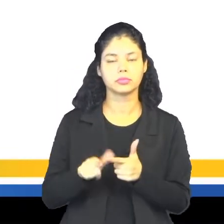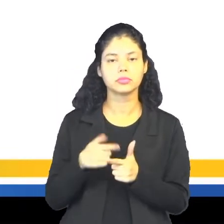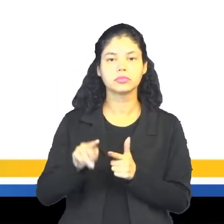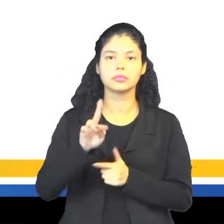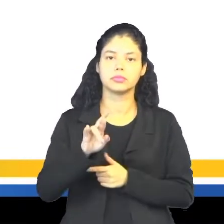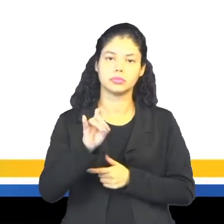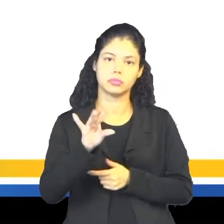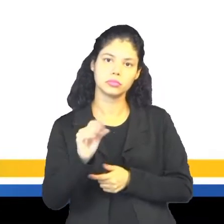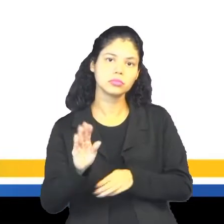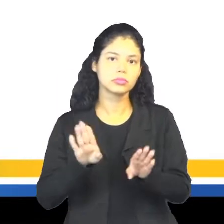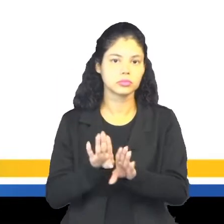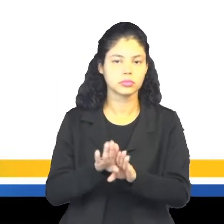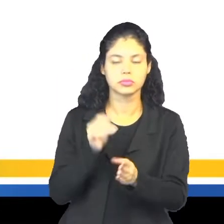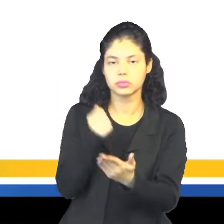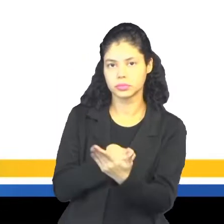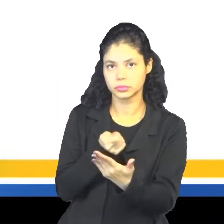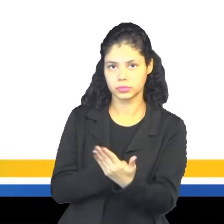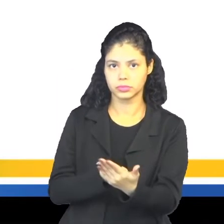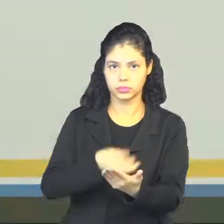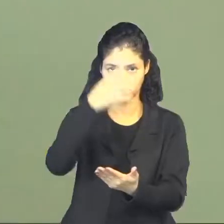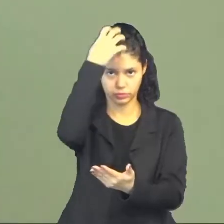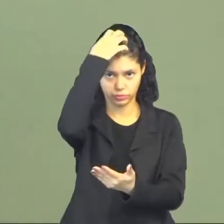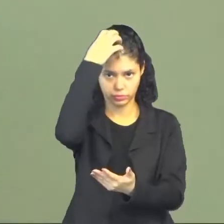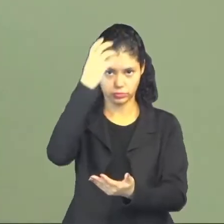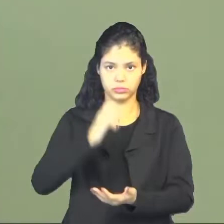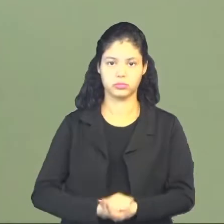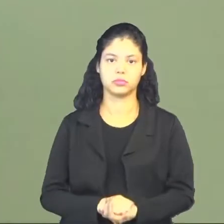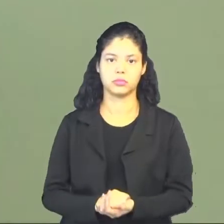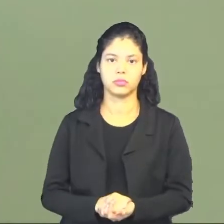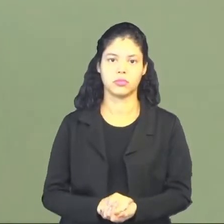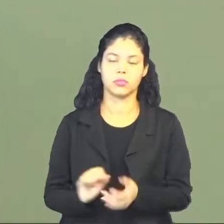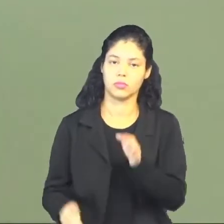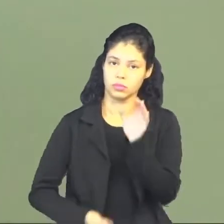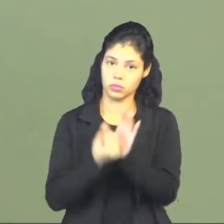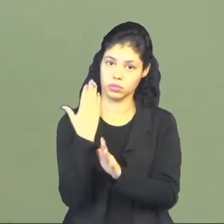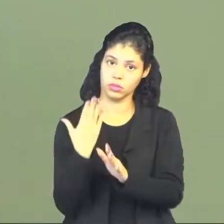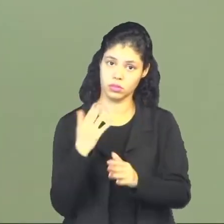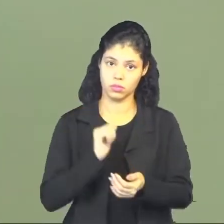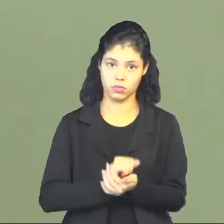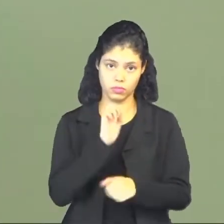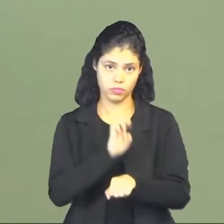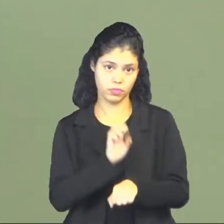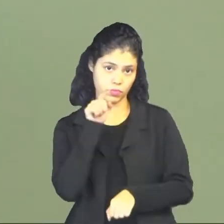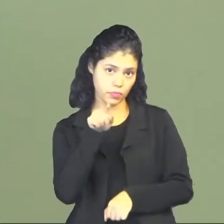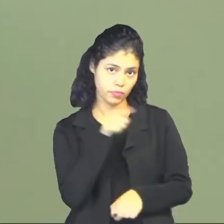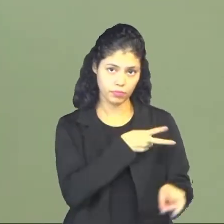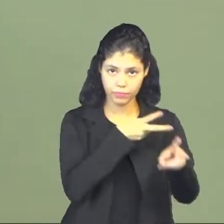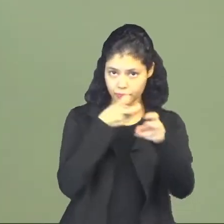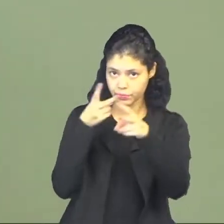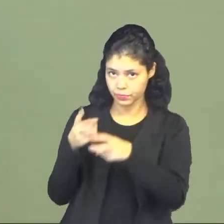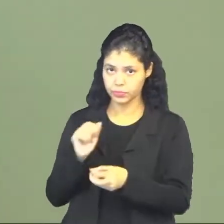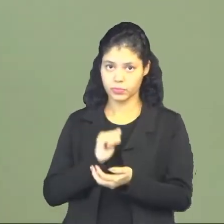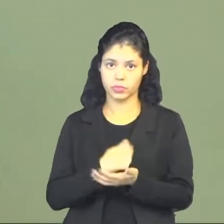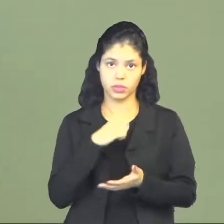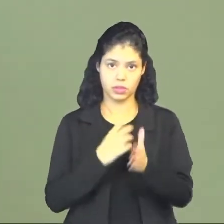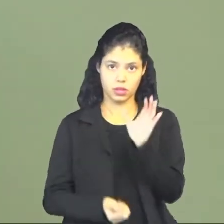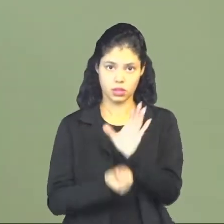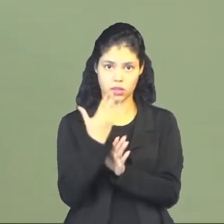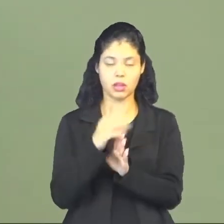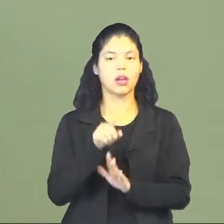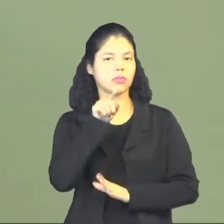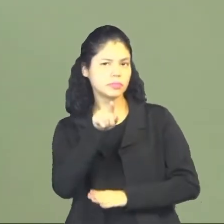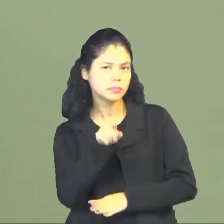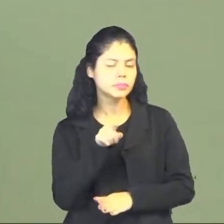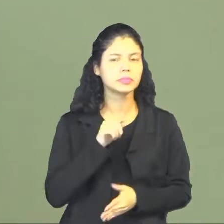tarifas e os tributos cobrados pelo rei. Então, com o surgimento do Estado, você observa que tem um surgimento